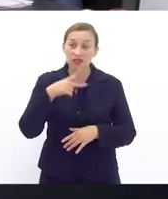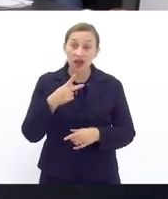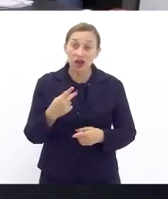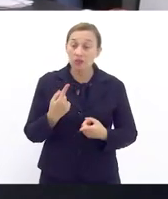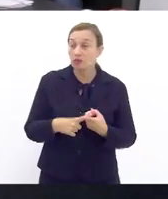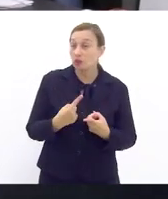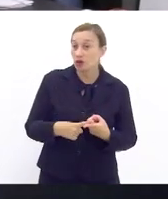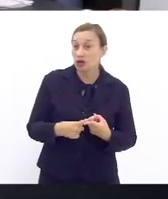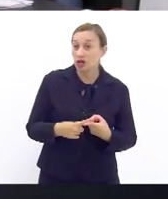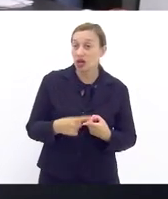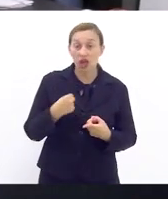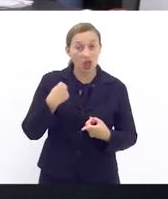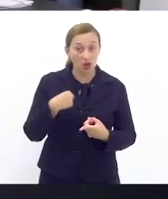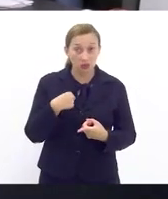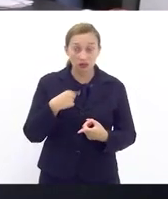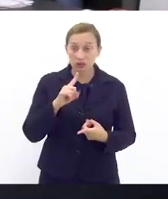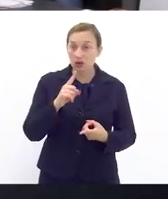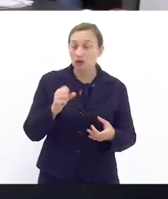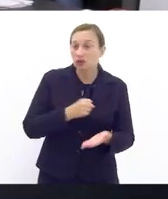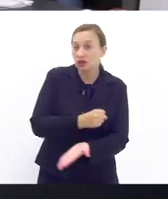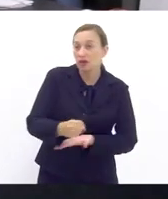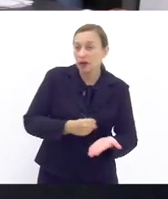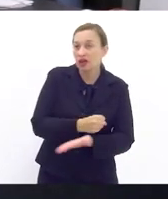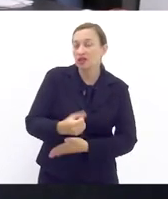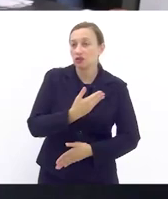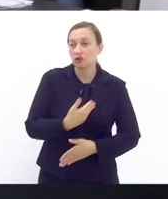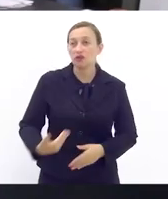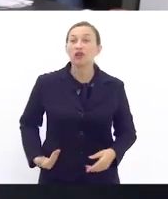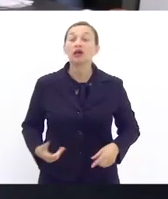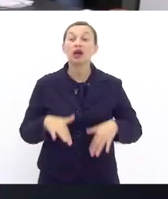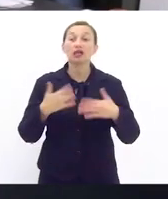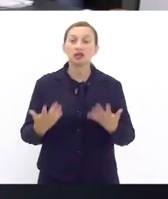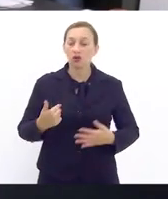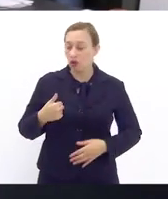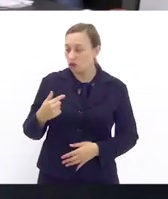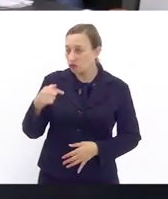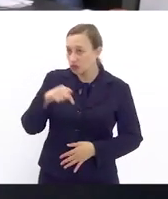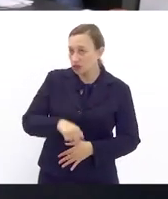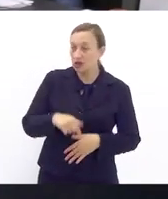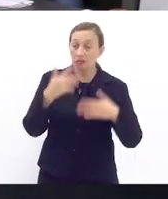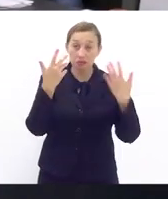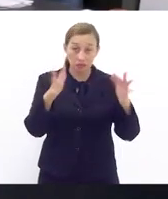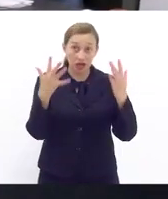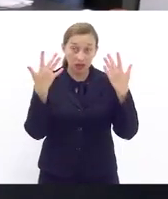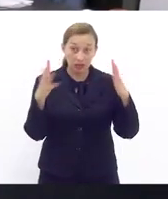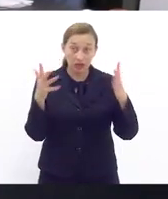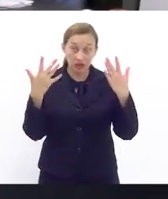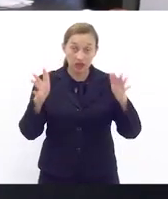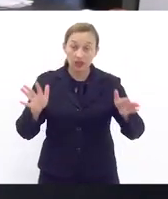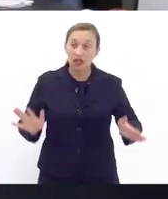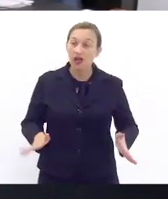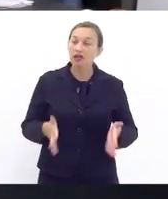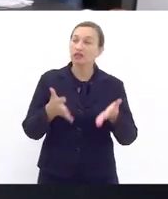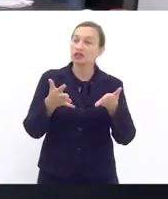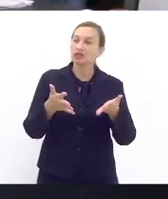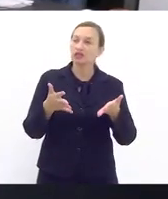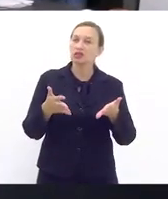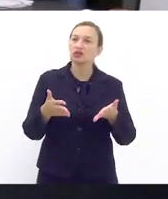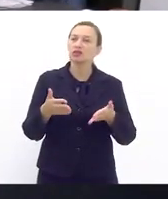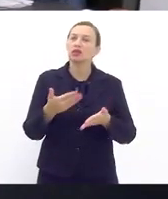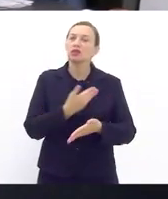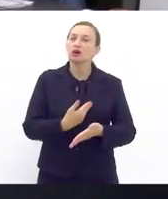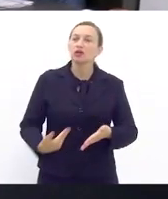não faço base não sou da base do governo Então estou aqui elogiando a iniciativa do governo